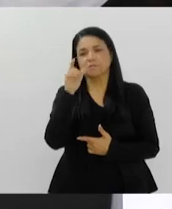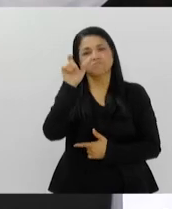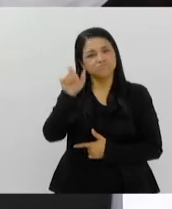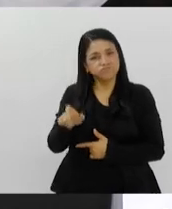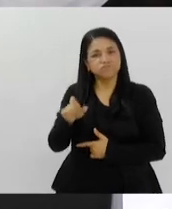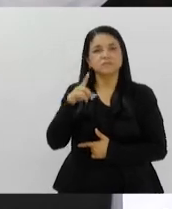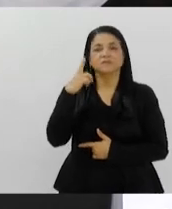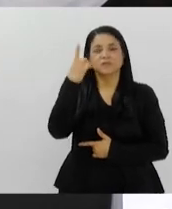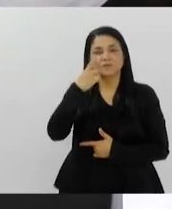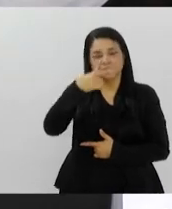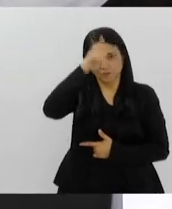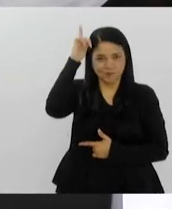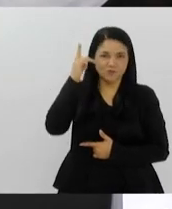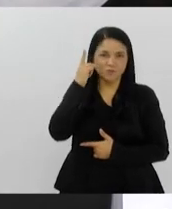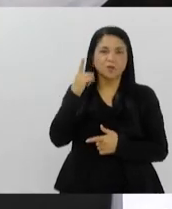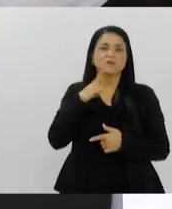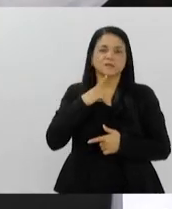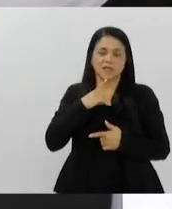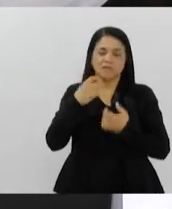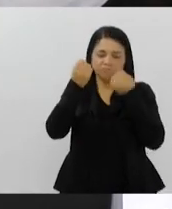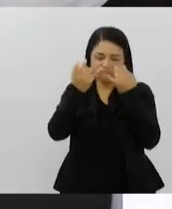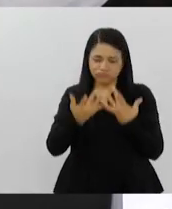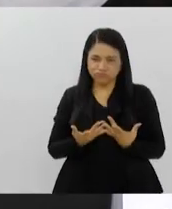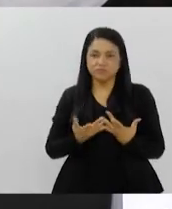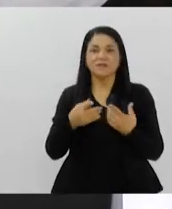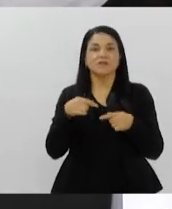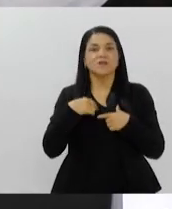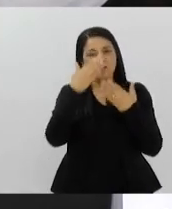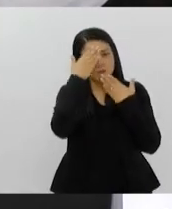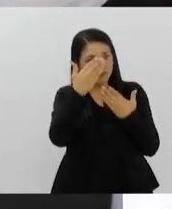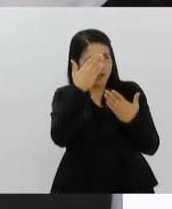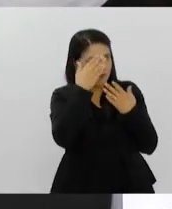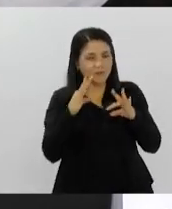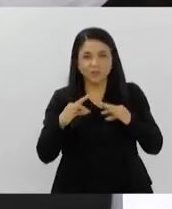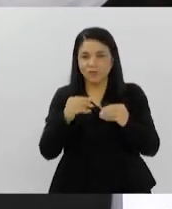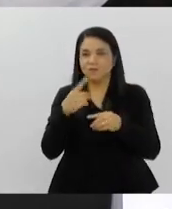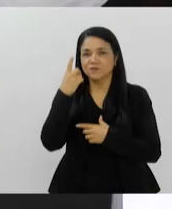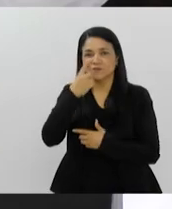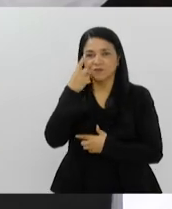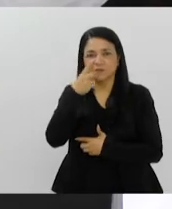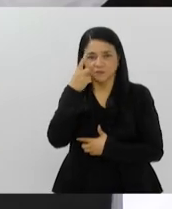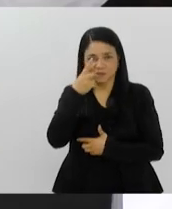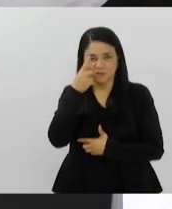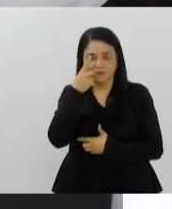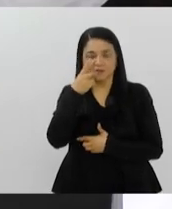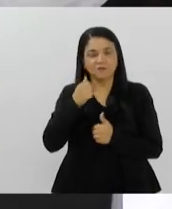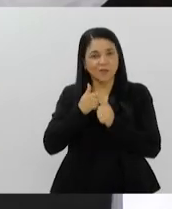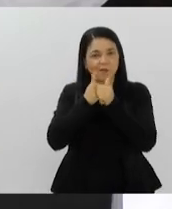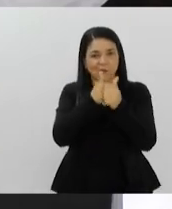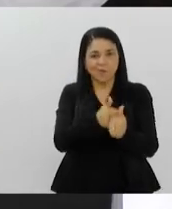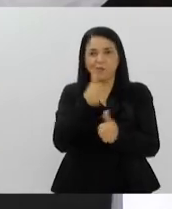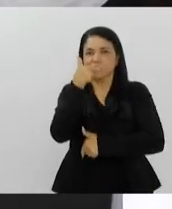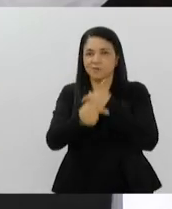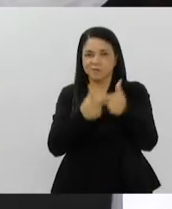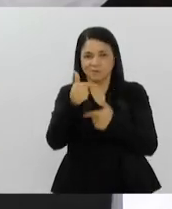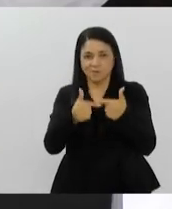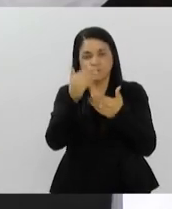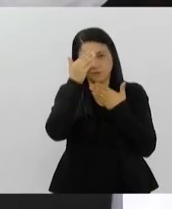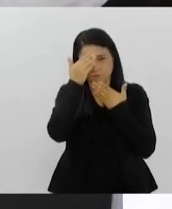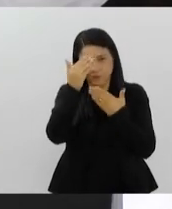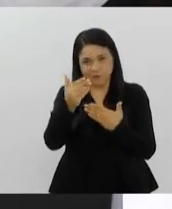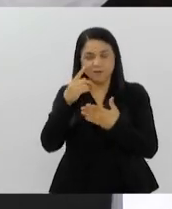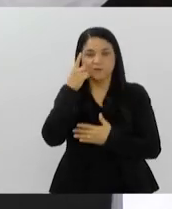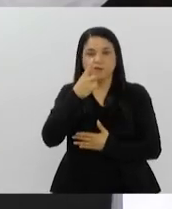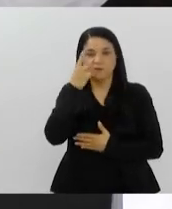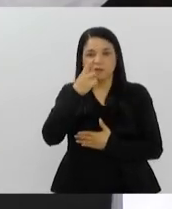de escopo. Muito obrigado a todos vocês, obrigado a todos os deputados e deputadas que vêm acompanhando o nosso trabalho, obrigado ao